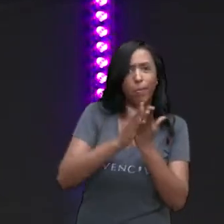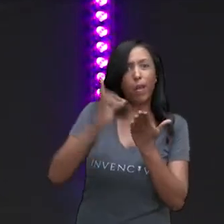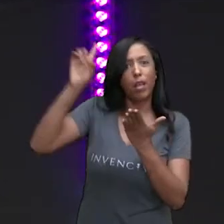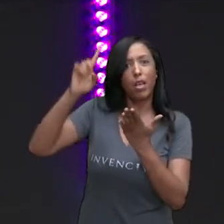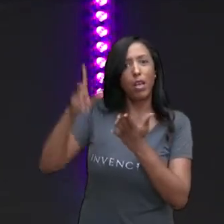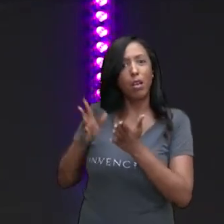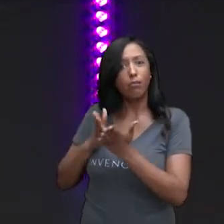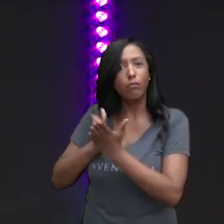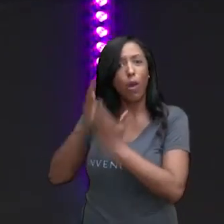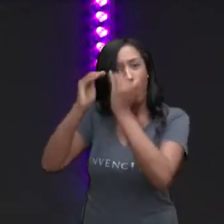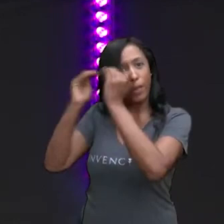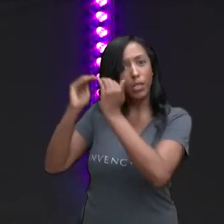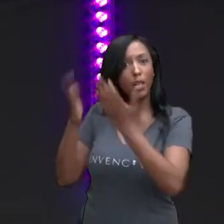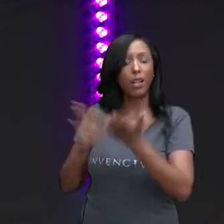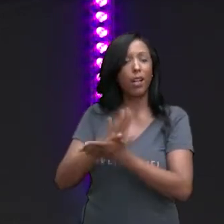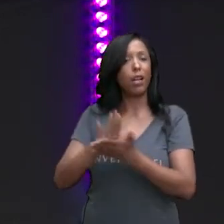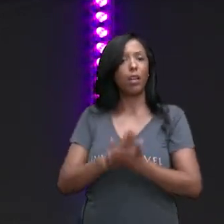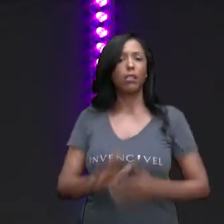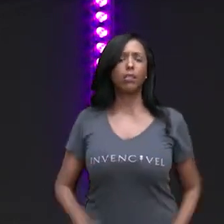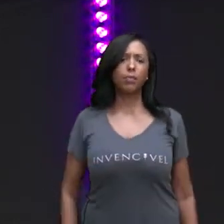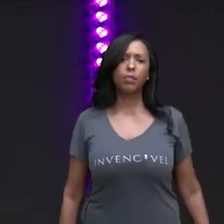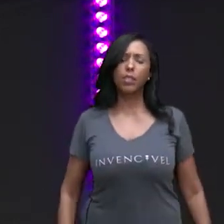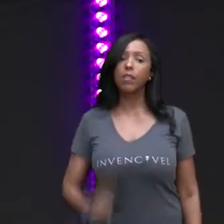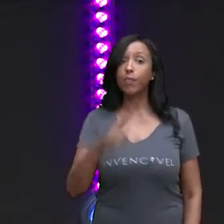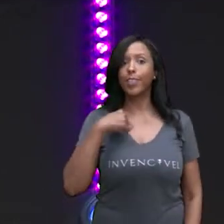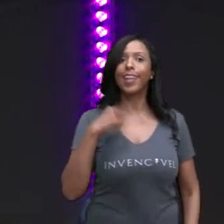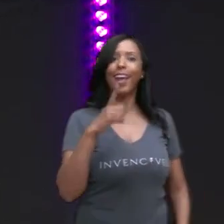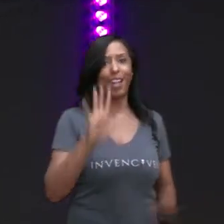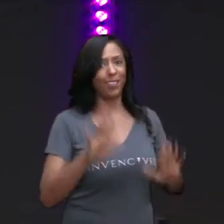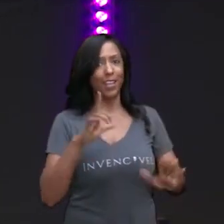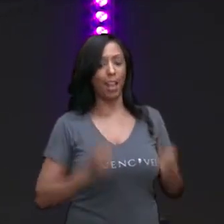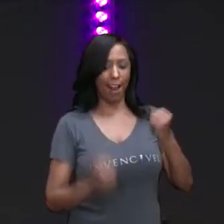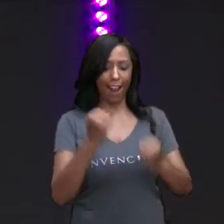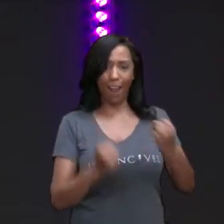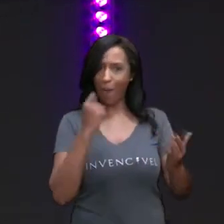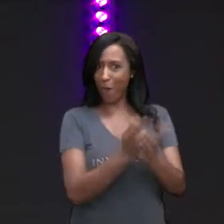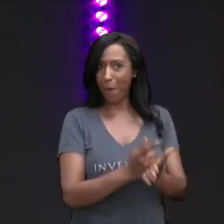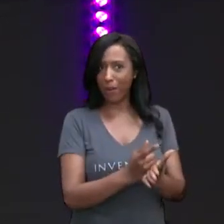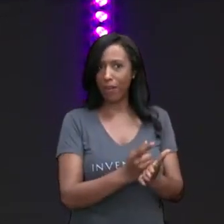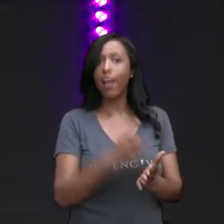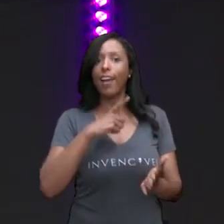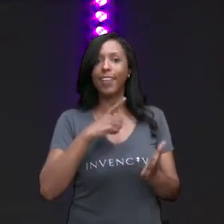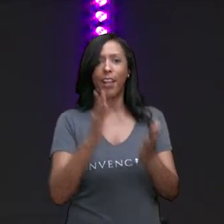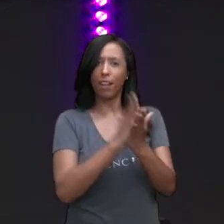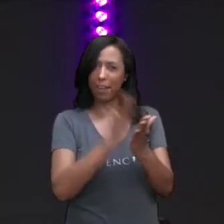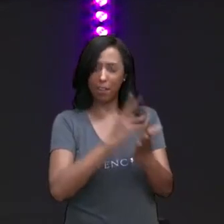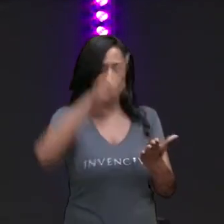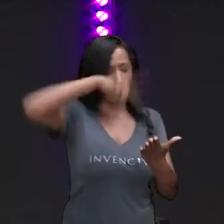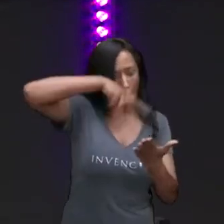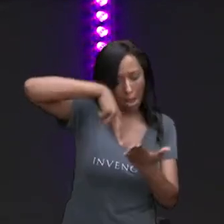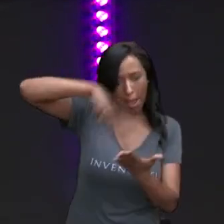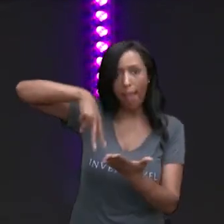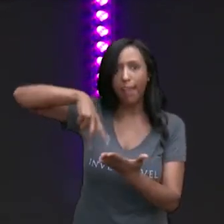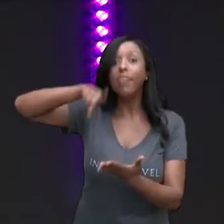Quem compra o carro aqui e lê o manual inteiro do carro? Levanta a mão. Deixa eu ver quantos ETs tem